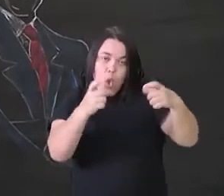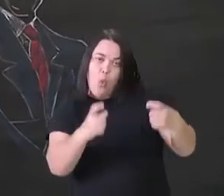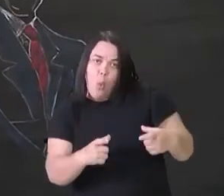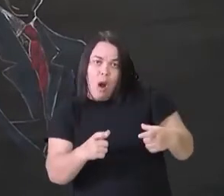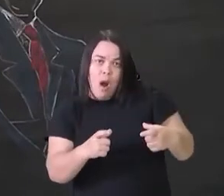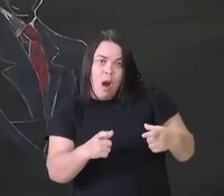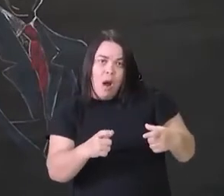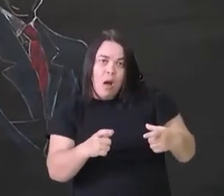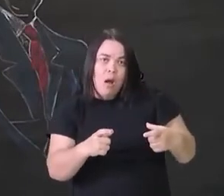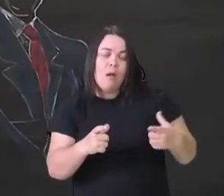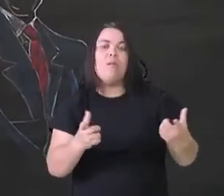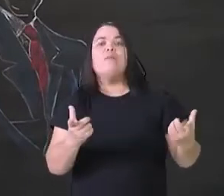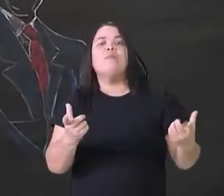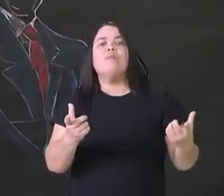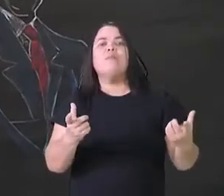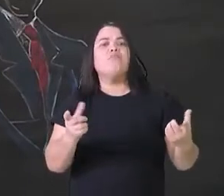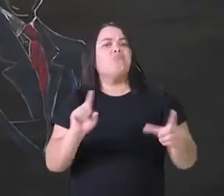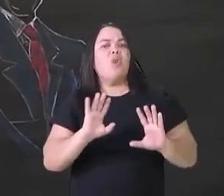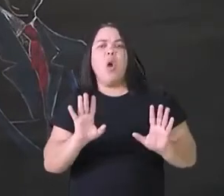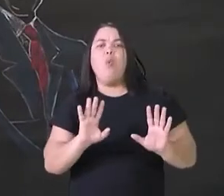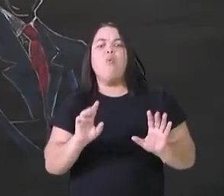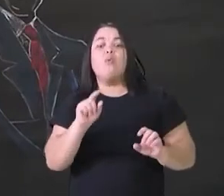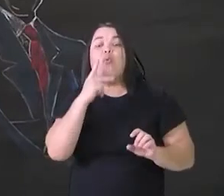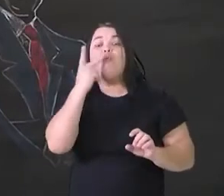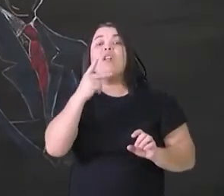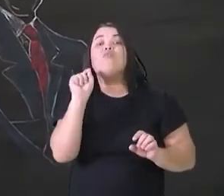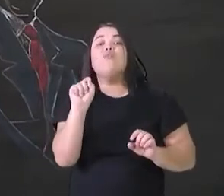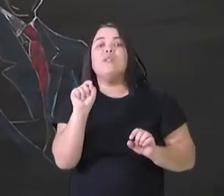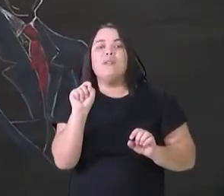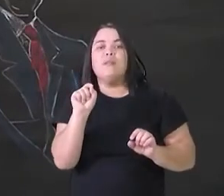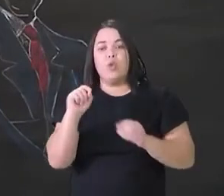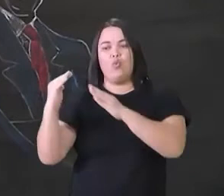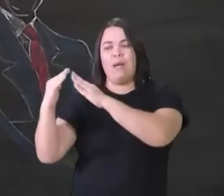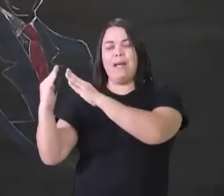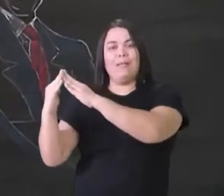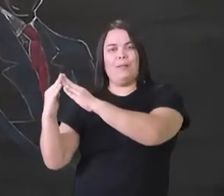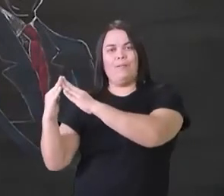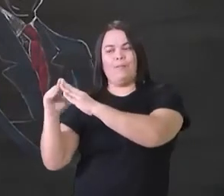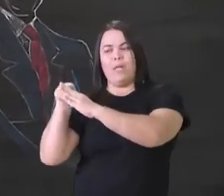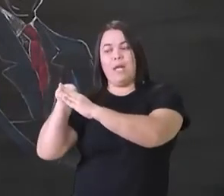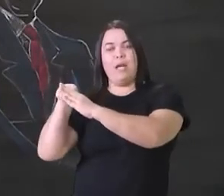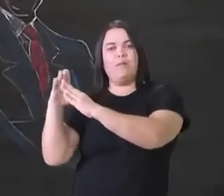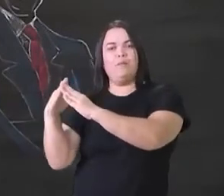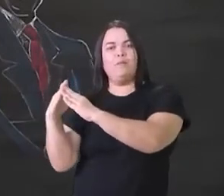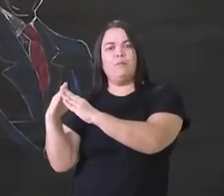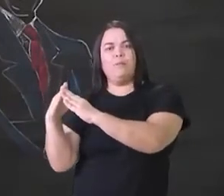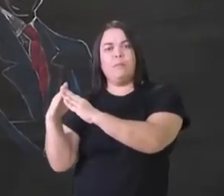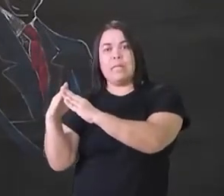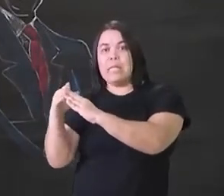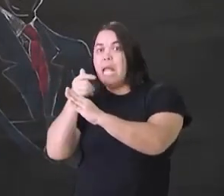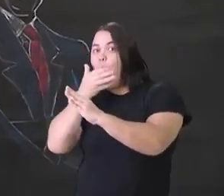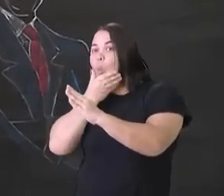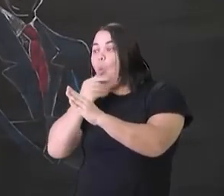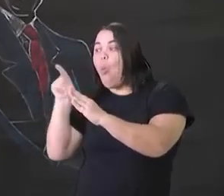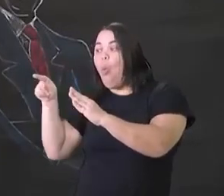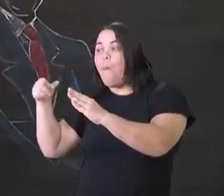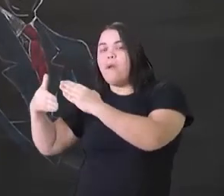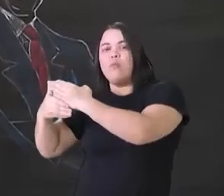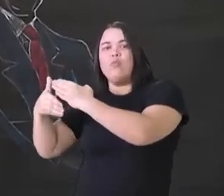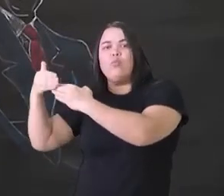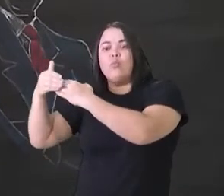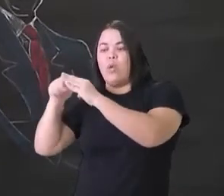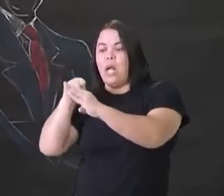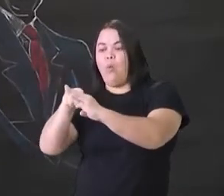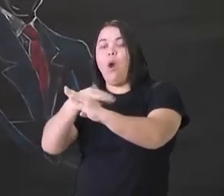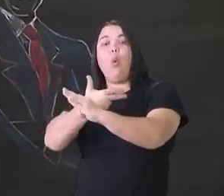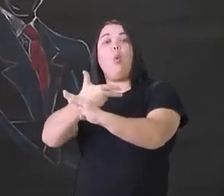de uma posse, eu não estou falando de um lugar. Eu estou falando de uma casa. A casa que o Jack construiu, a casa é